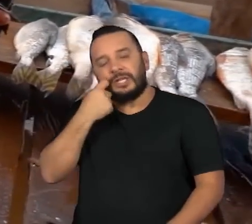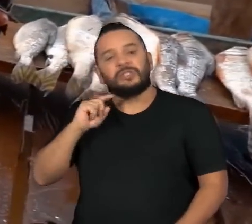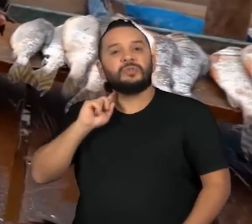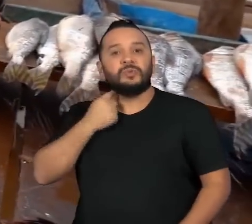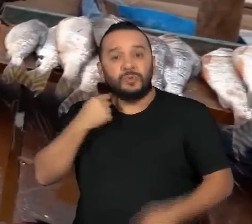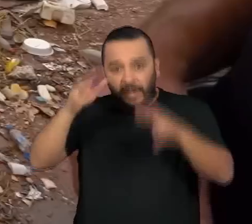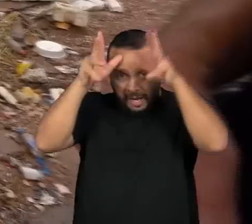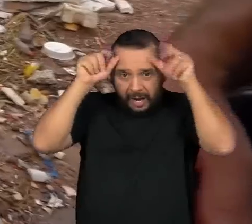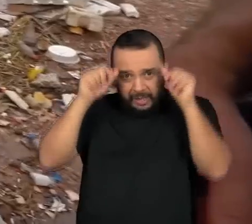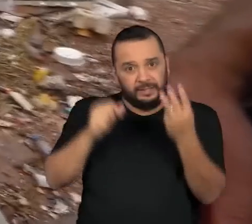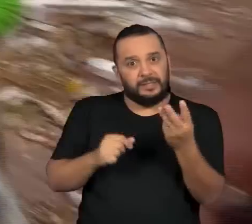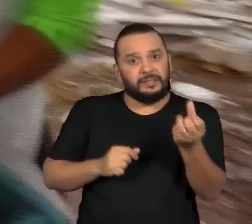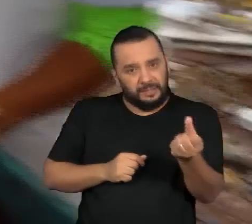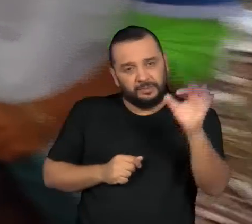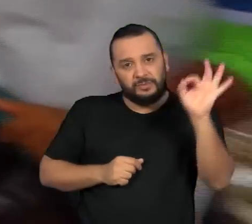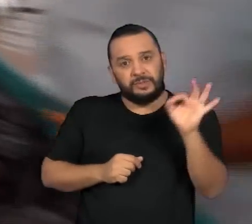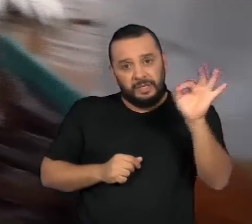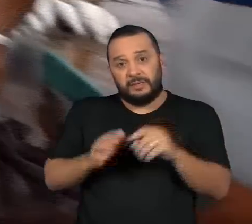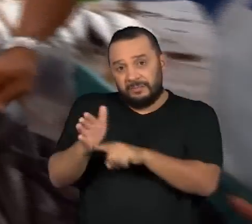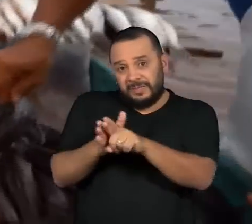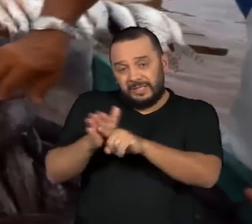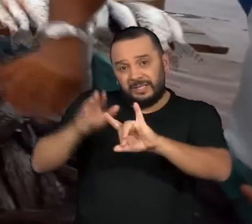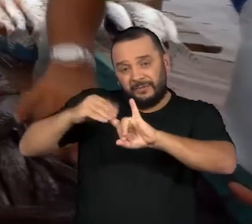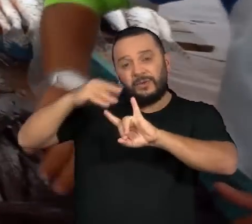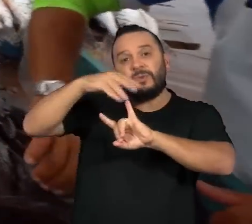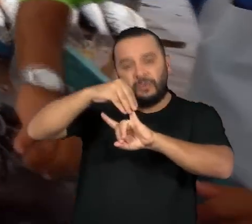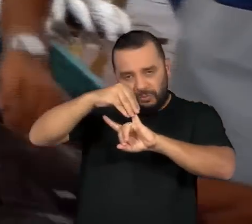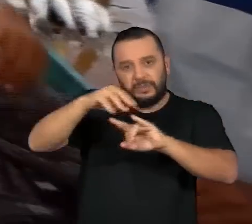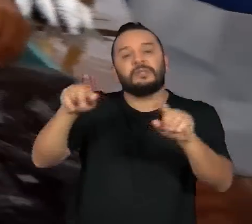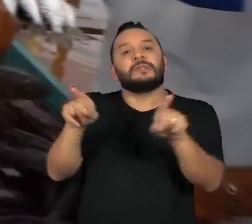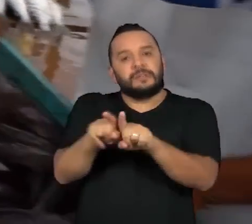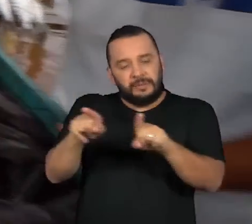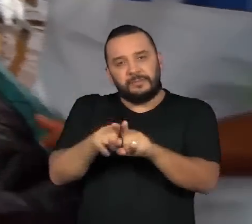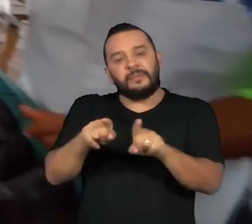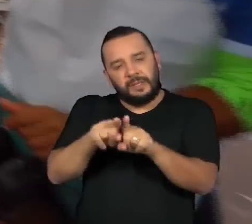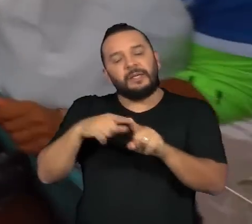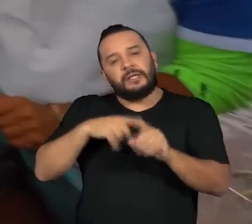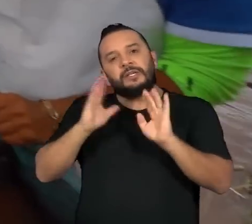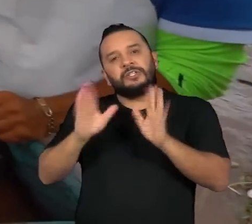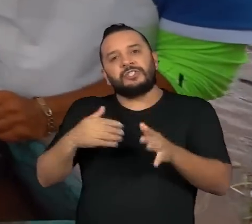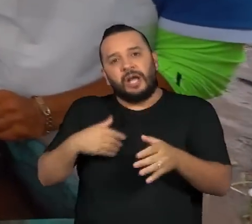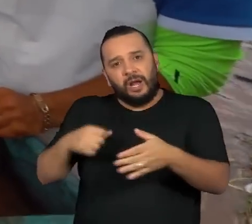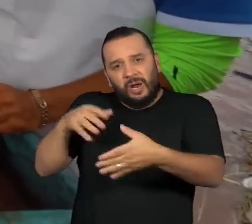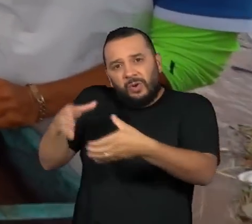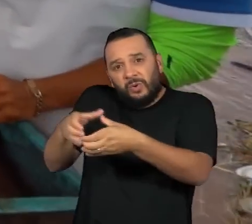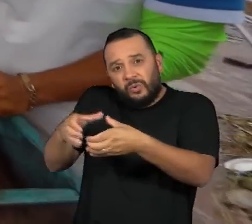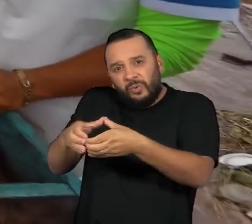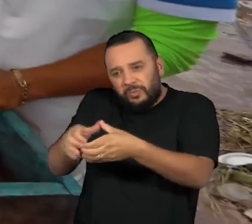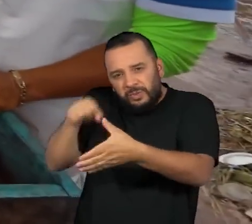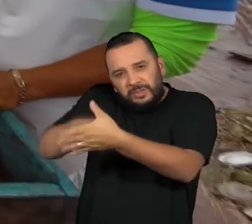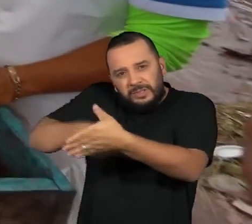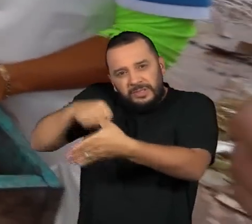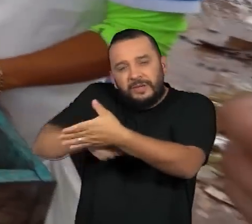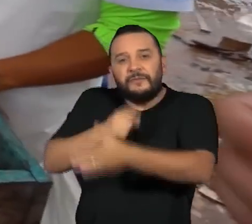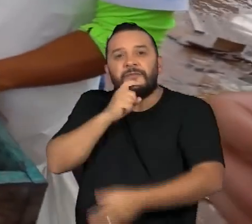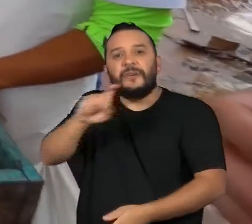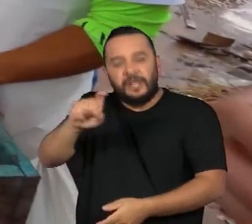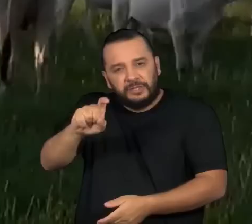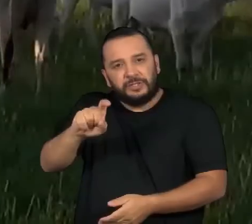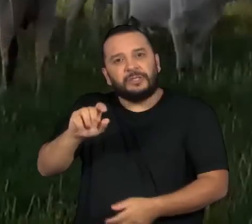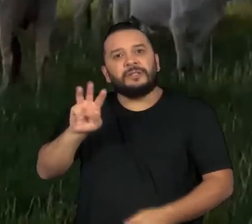Universidade Federal do Oeste do Pará e com as ONGs Greenpeace, WWF Brasil e Instituto